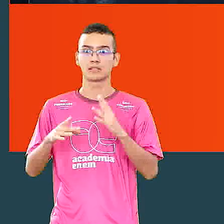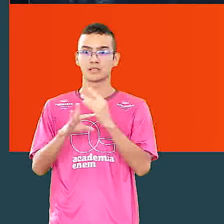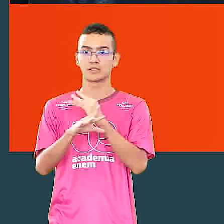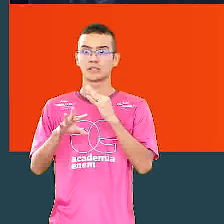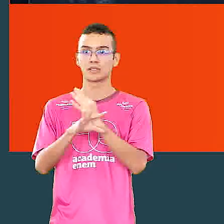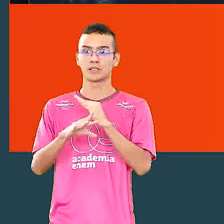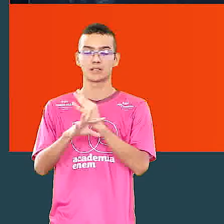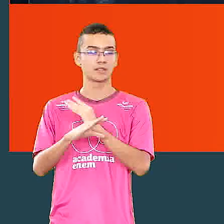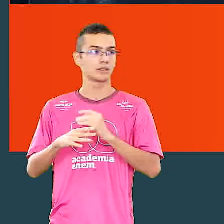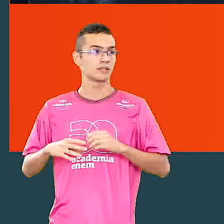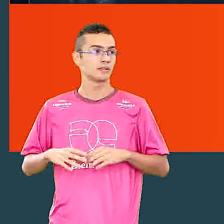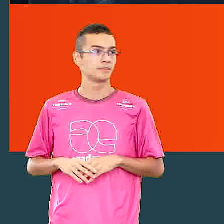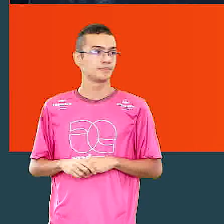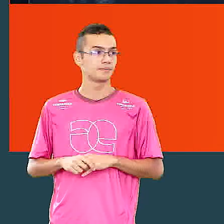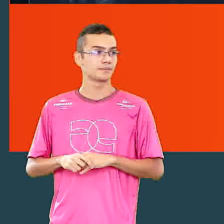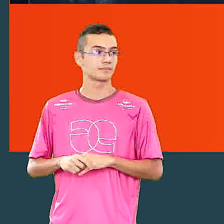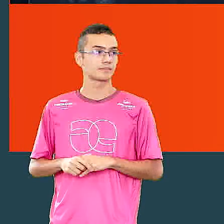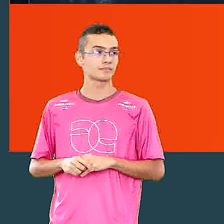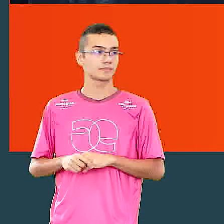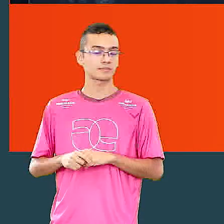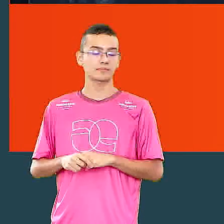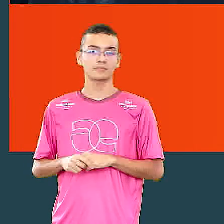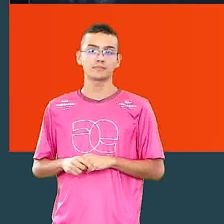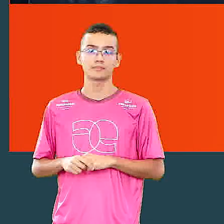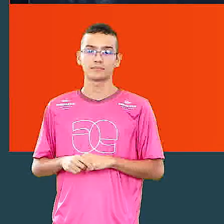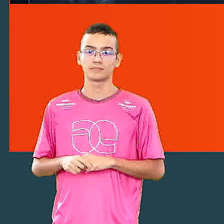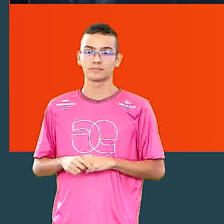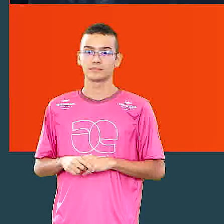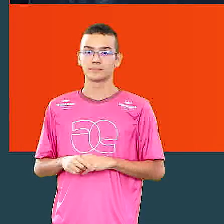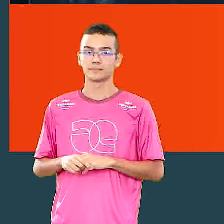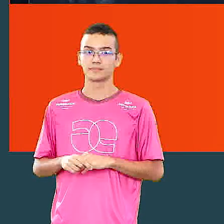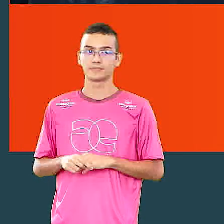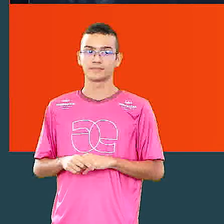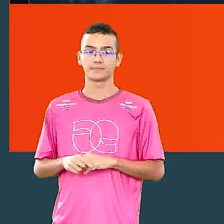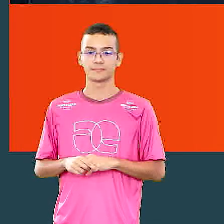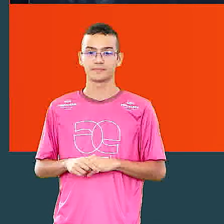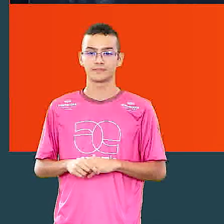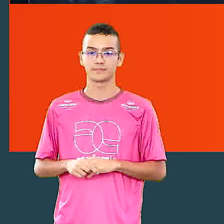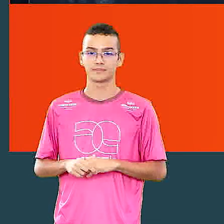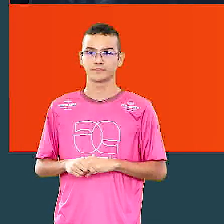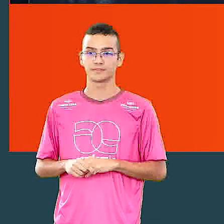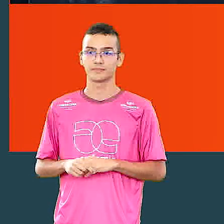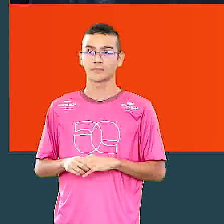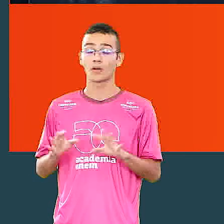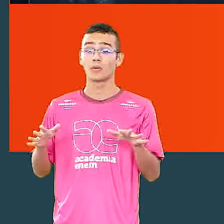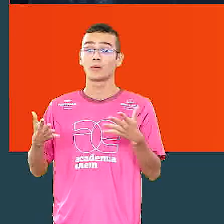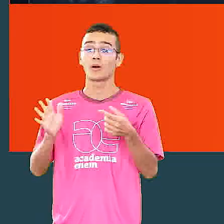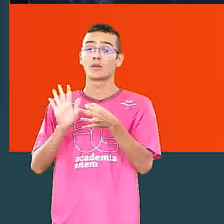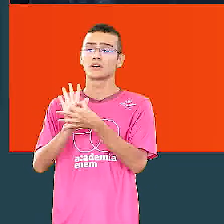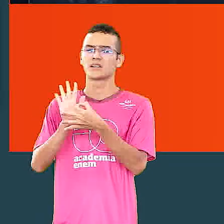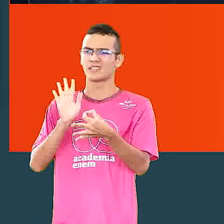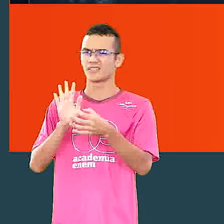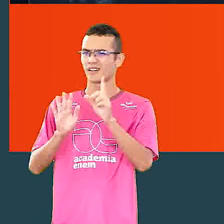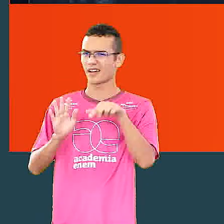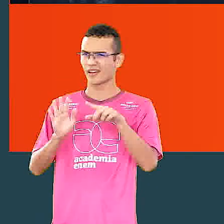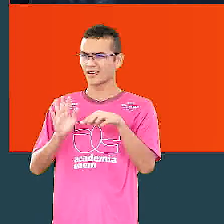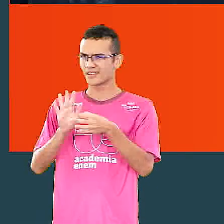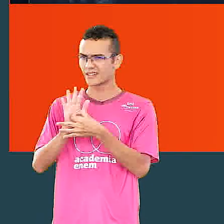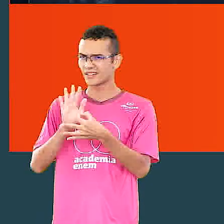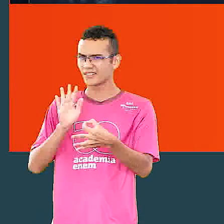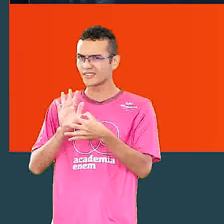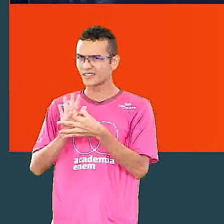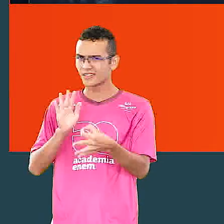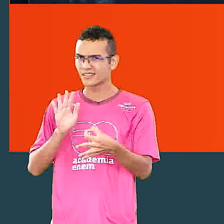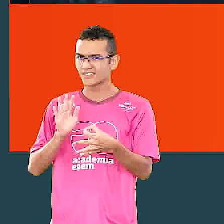Metropolitano significa aquele que me governa, certo? Foi a minha crítica à moralidade deles que me fez acabar